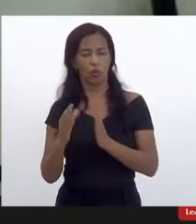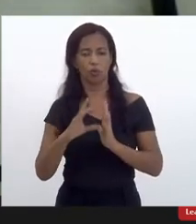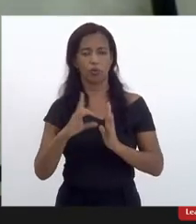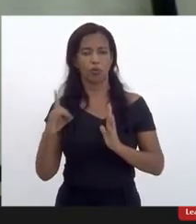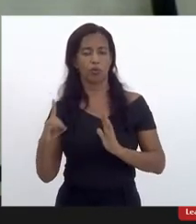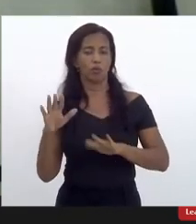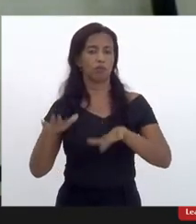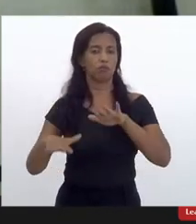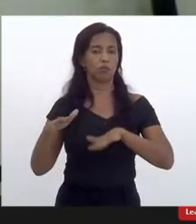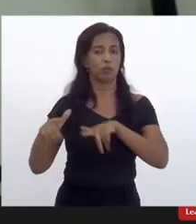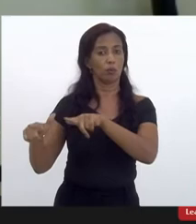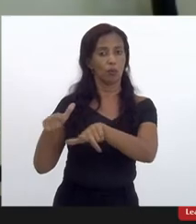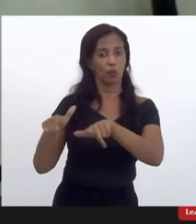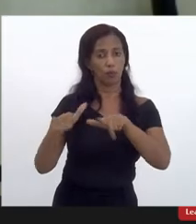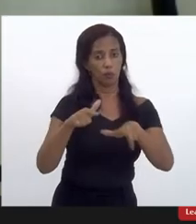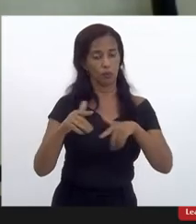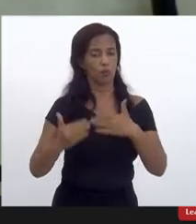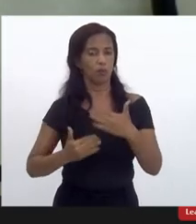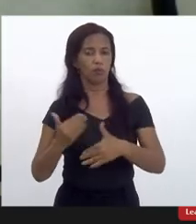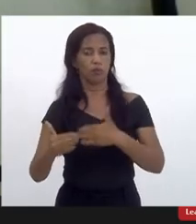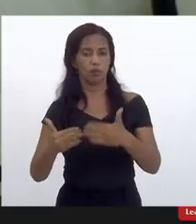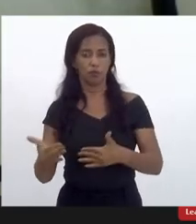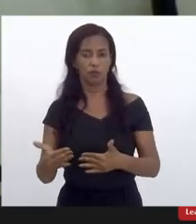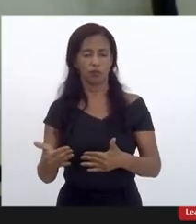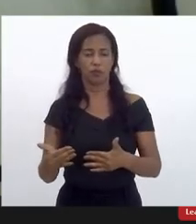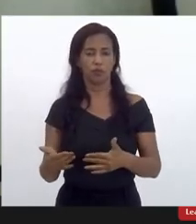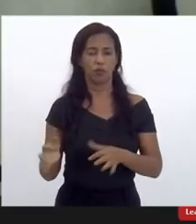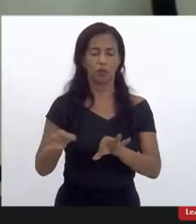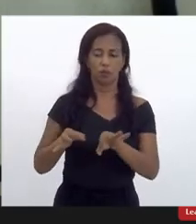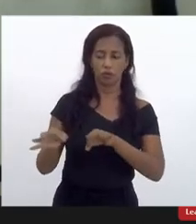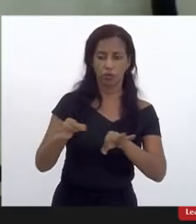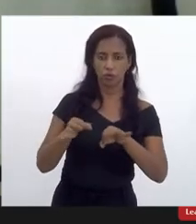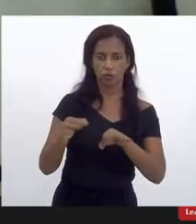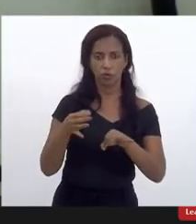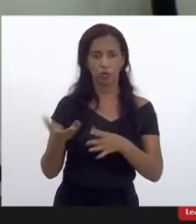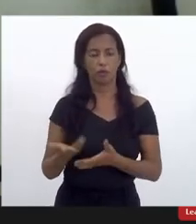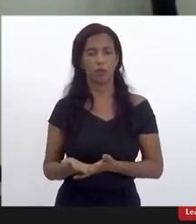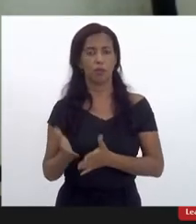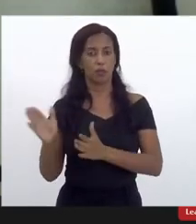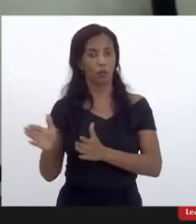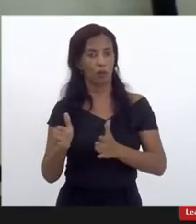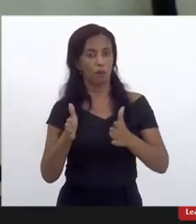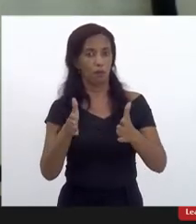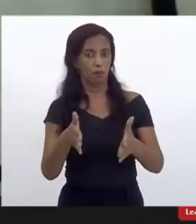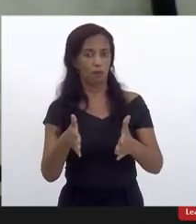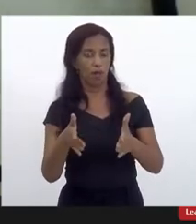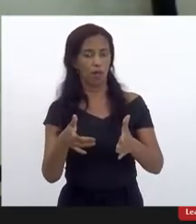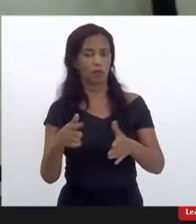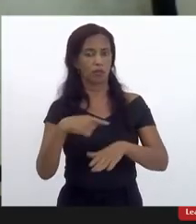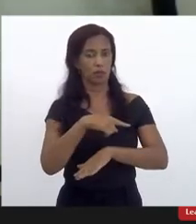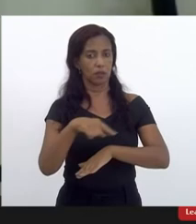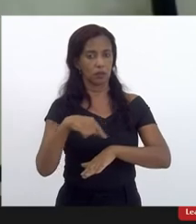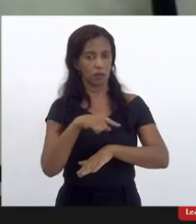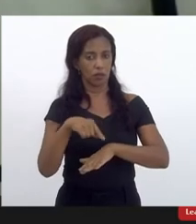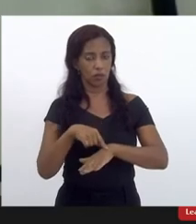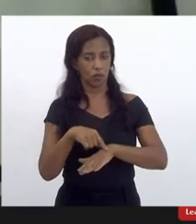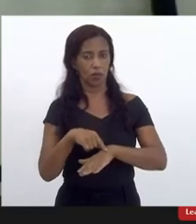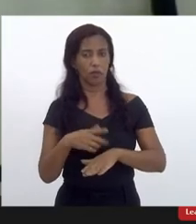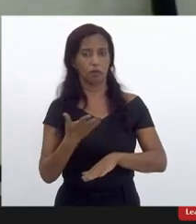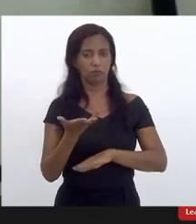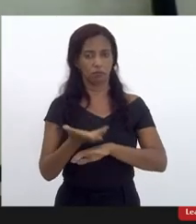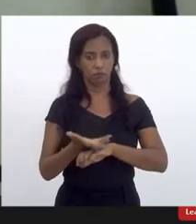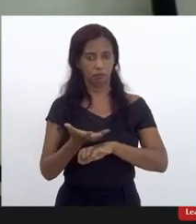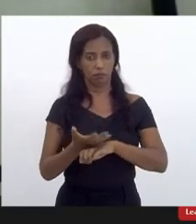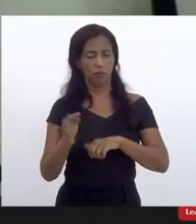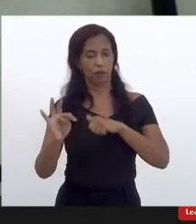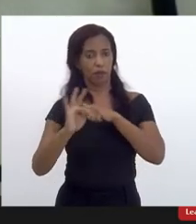de acordo com o trabalho que foi desenvolvido e com as possibilidades. Então, uma parte dessa carga horária das disciplinas